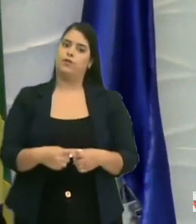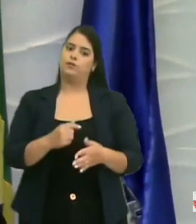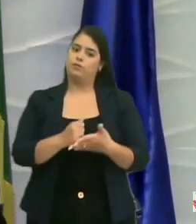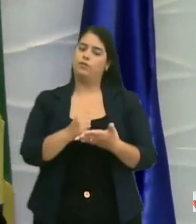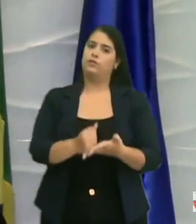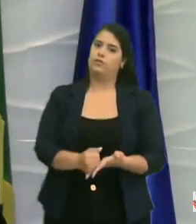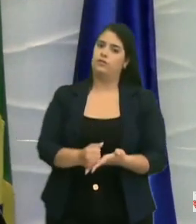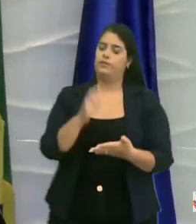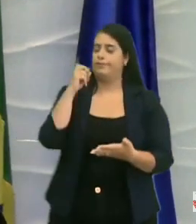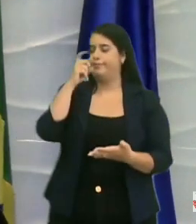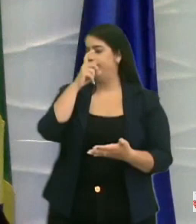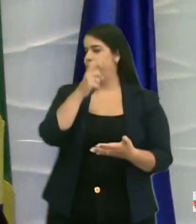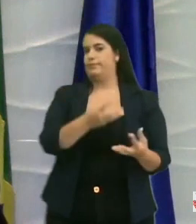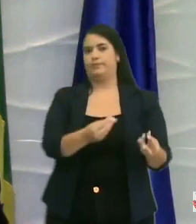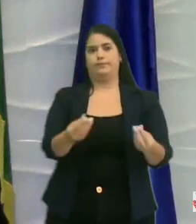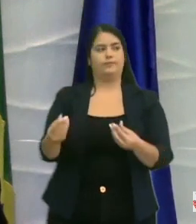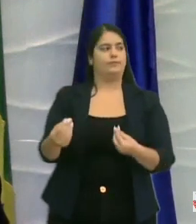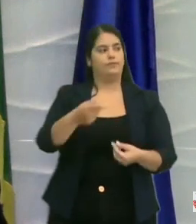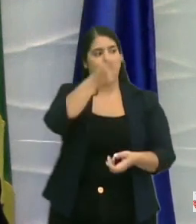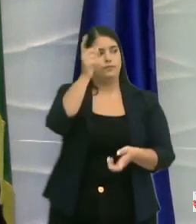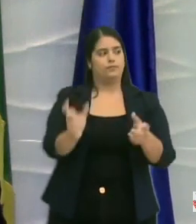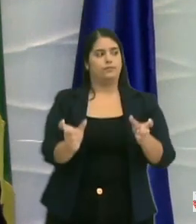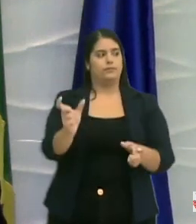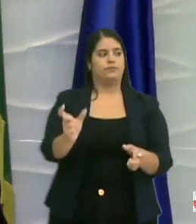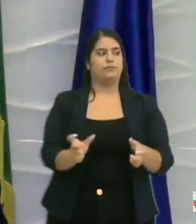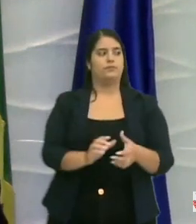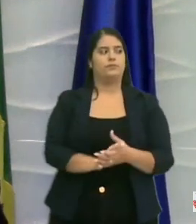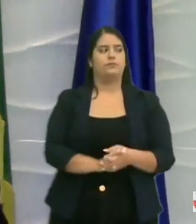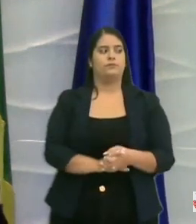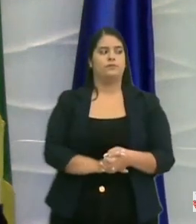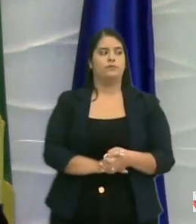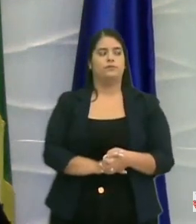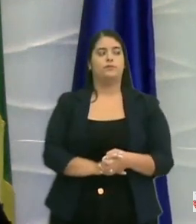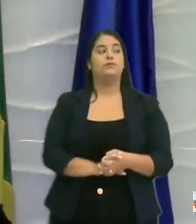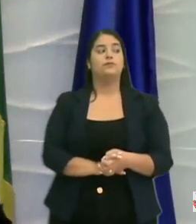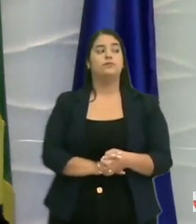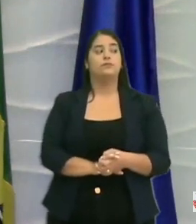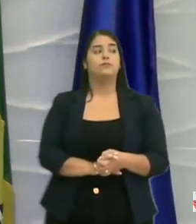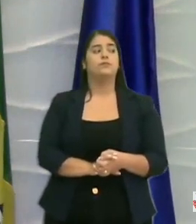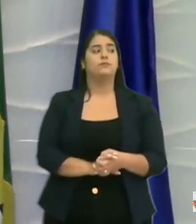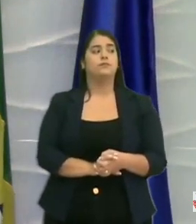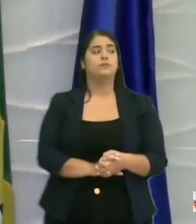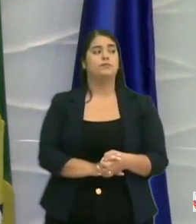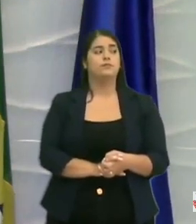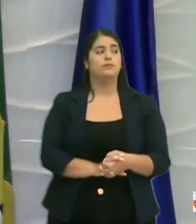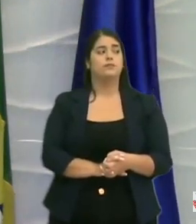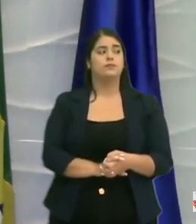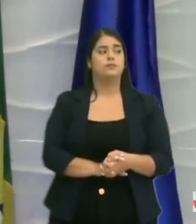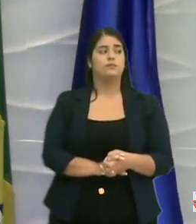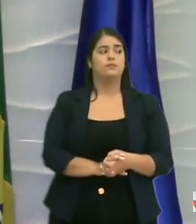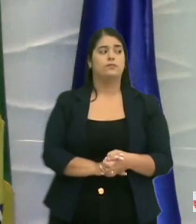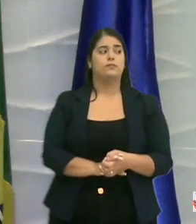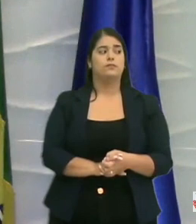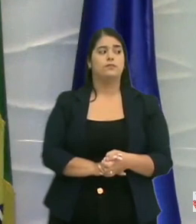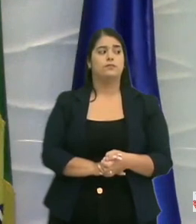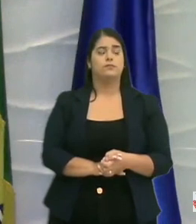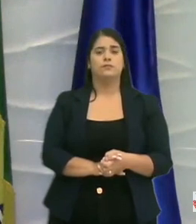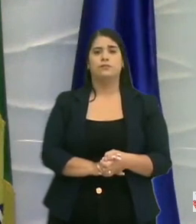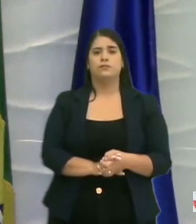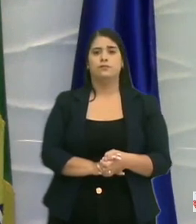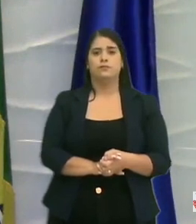porque é muita gente. Tem um local, uma cisterna que a gente coloca, tem cadastrado lá para pegar água